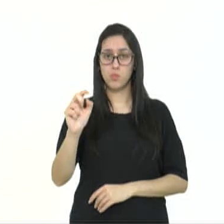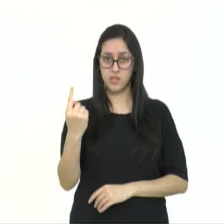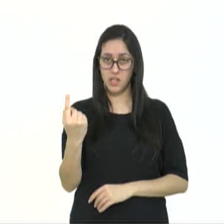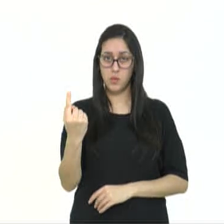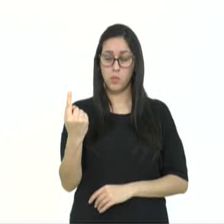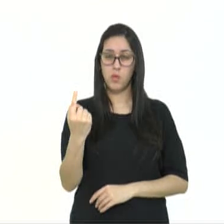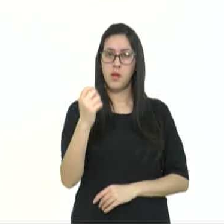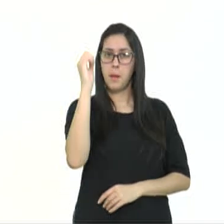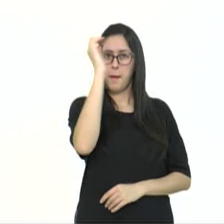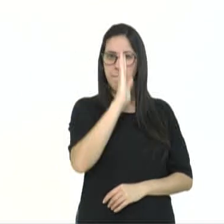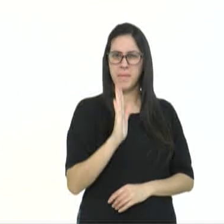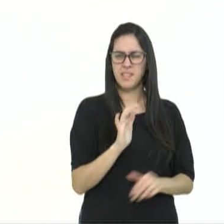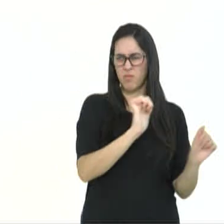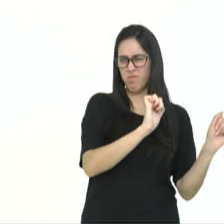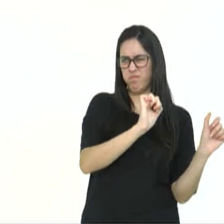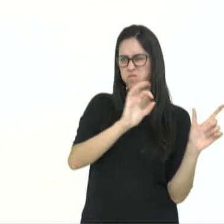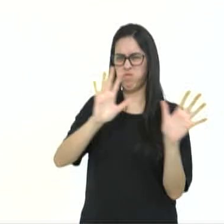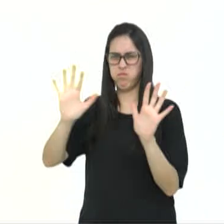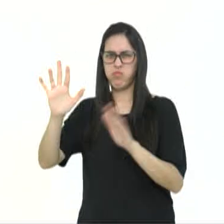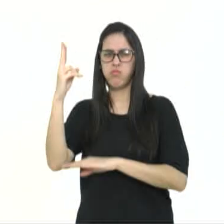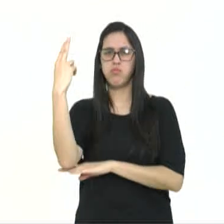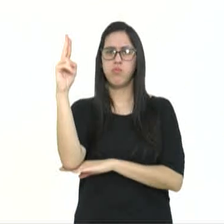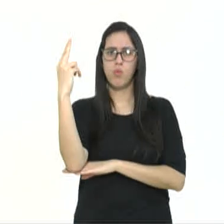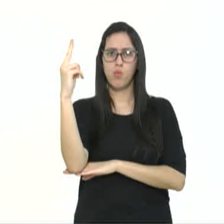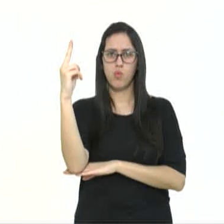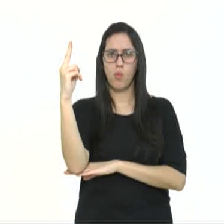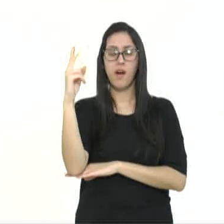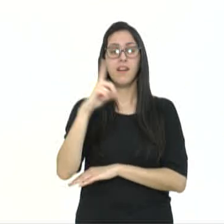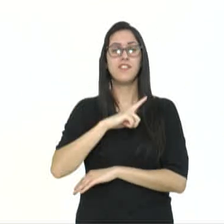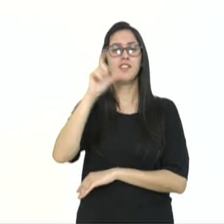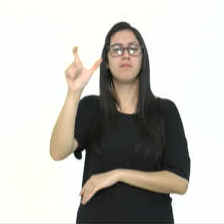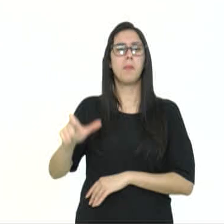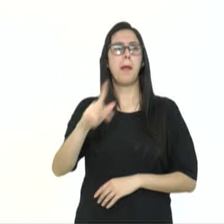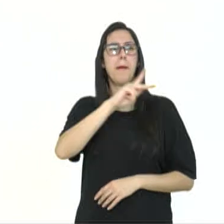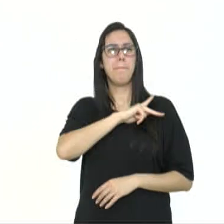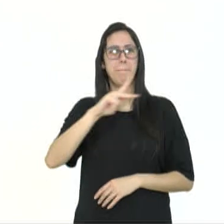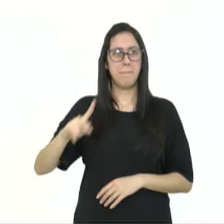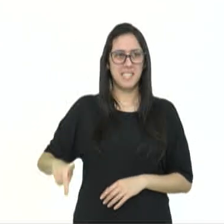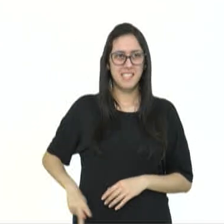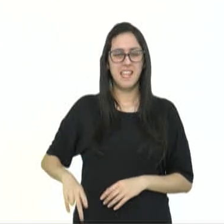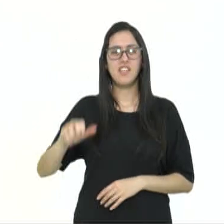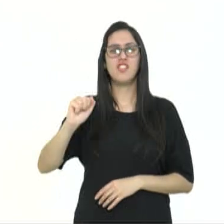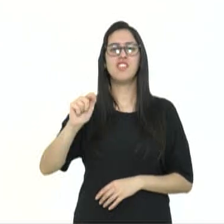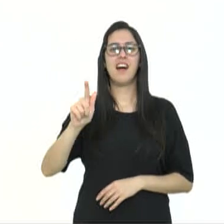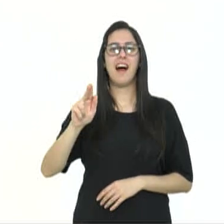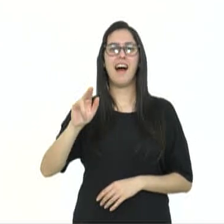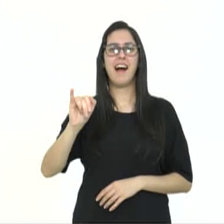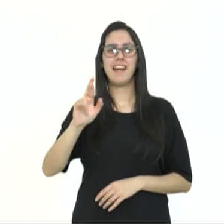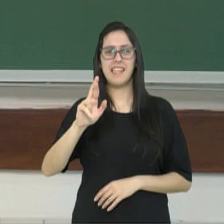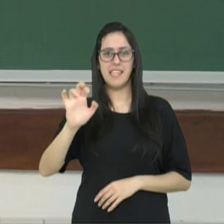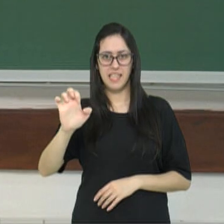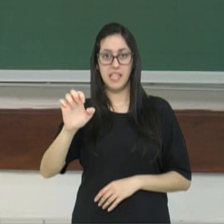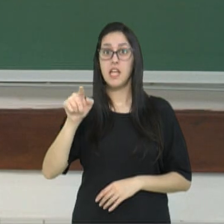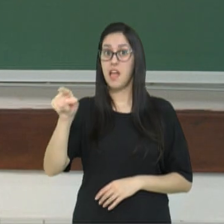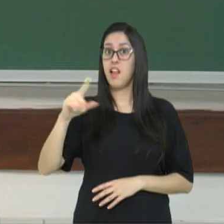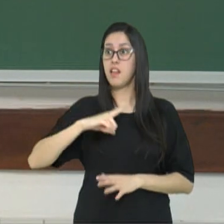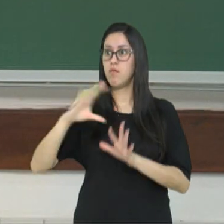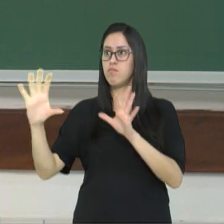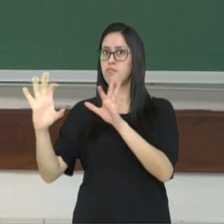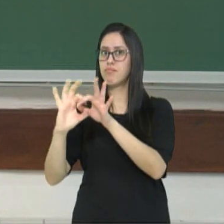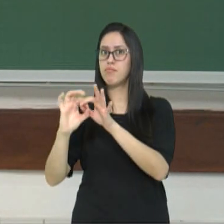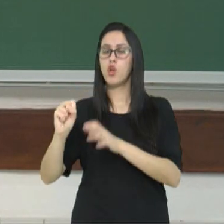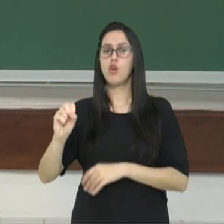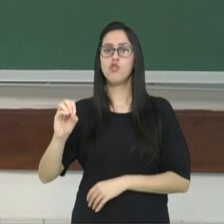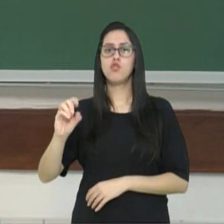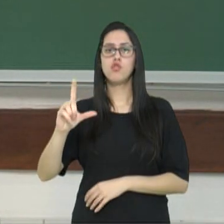Brasil invade o Uruguai para depor o presidente Aguirre, que era muito aliado do Solano Lopes e gostava até do projeto do